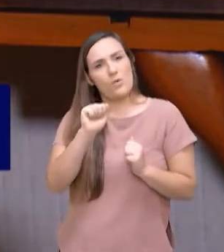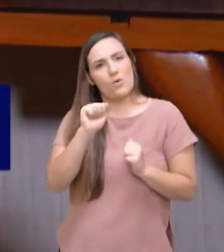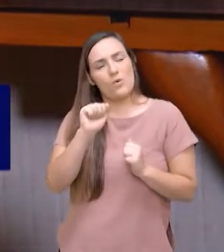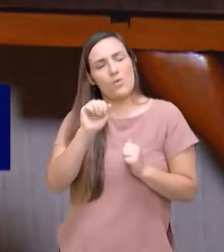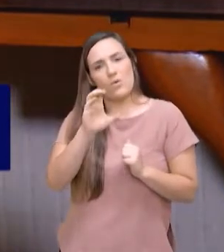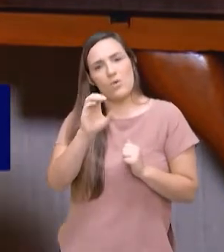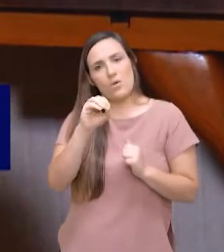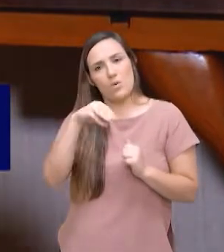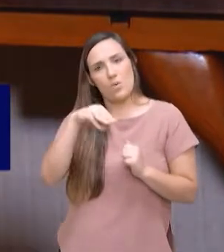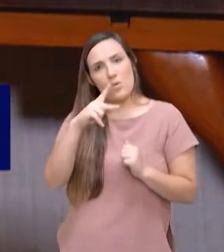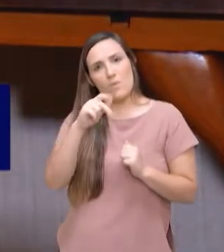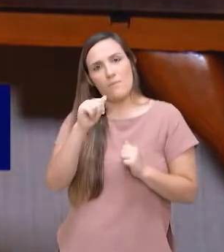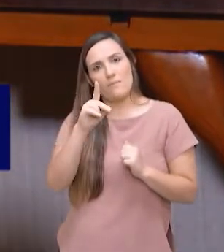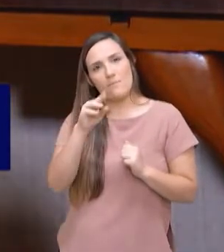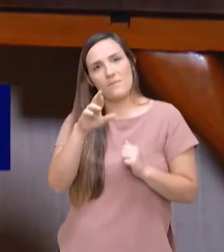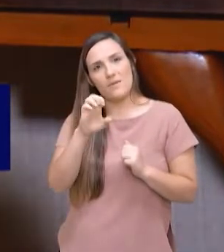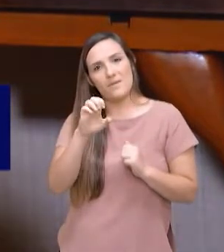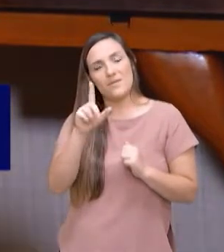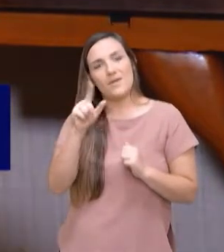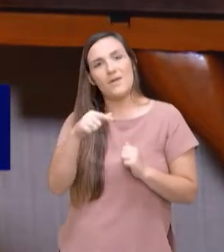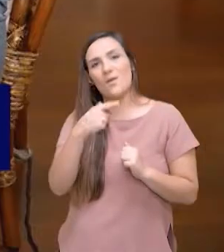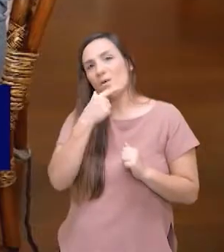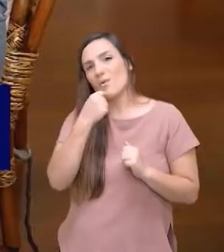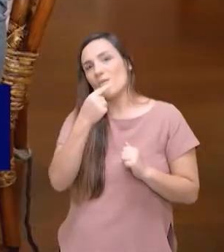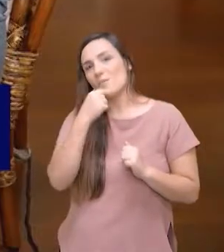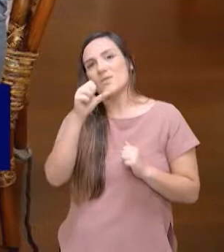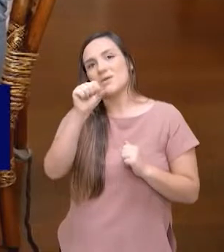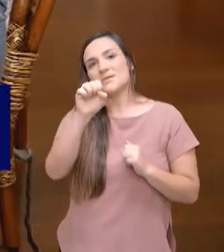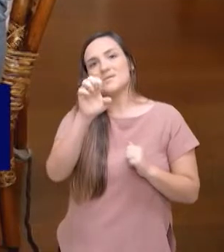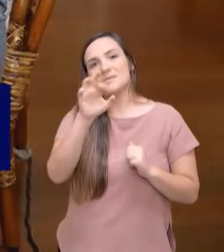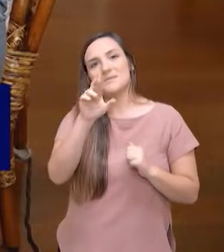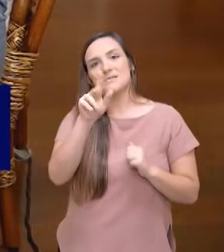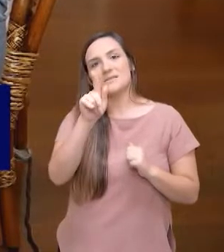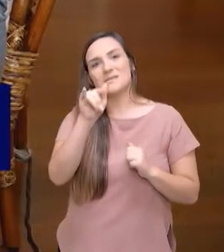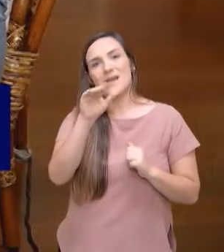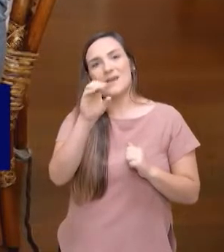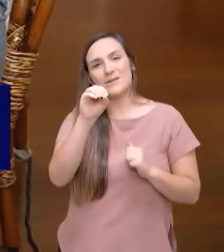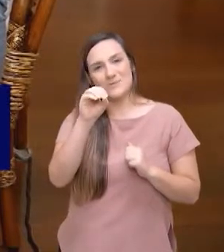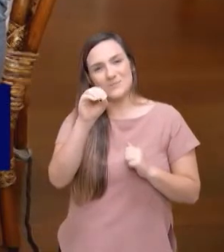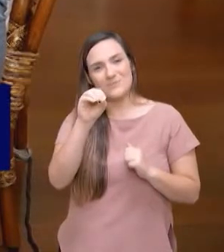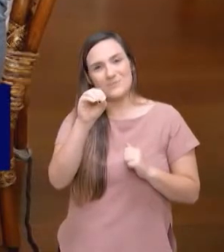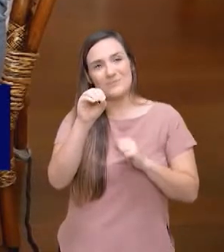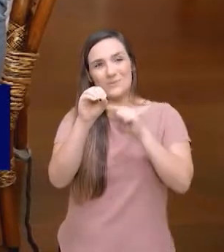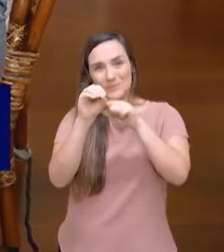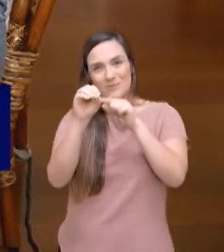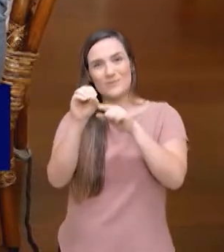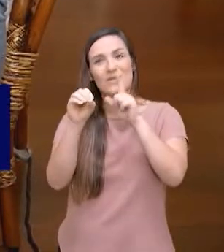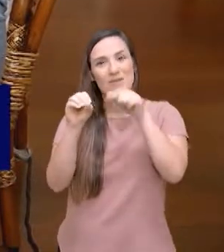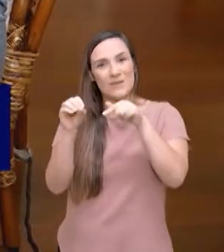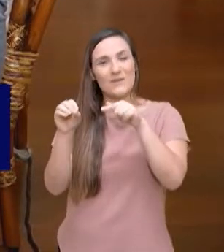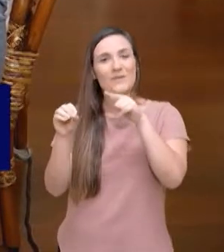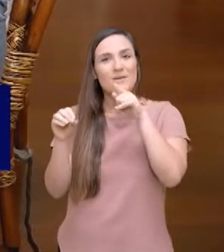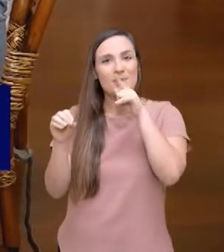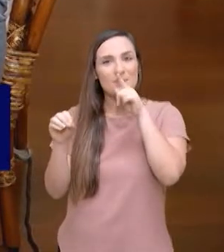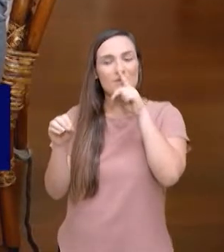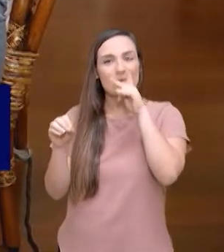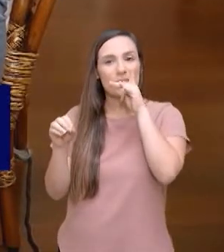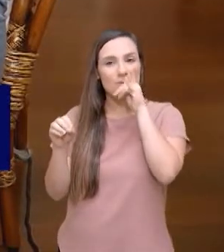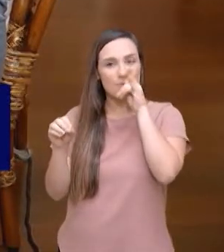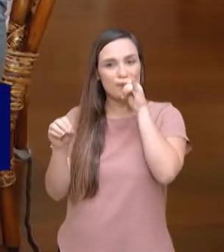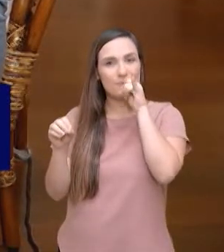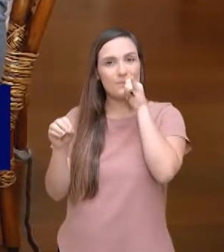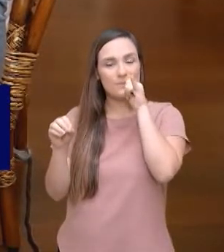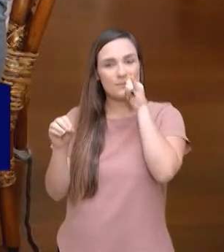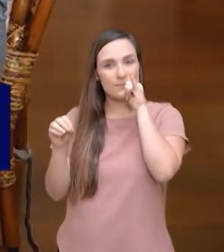consogro, desembargador Sérgio Martins. Sérgio Martins. Que é pai... Do desembargador